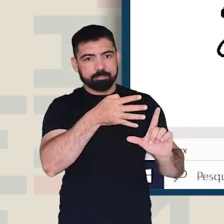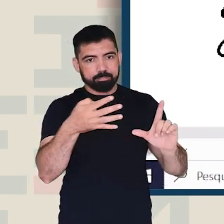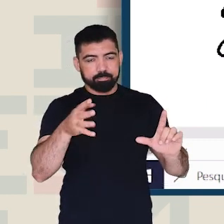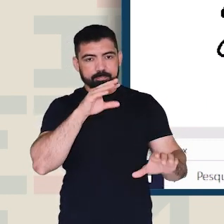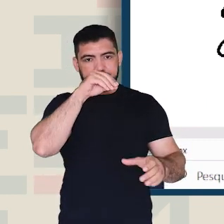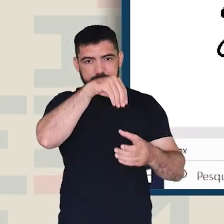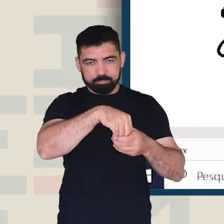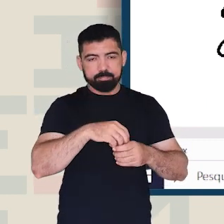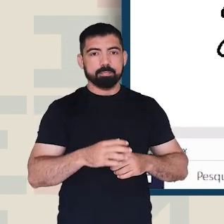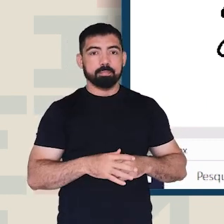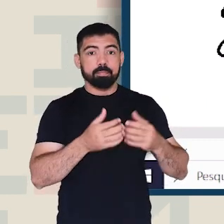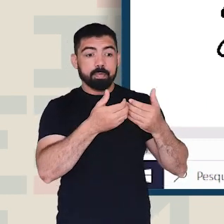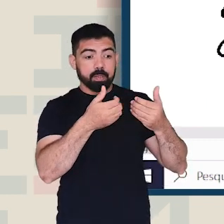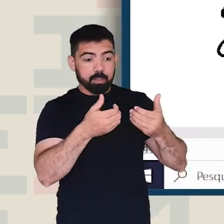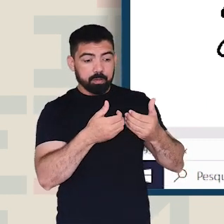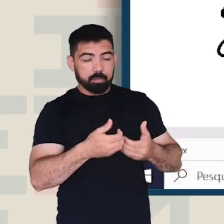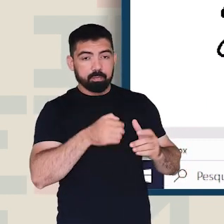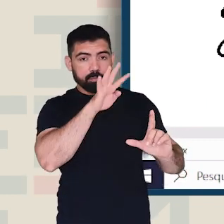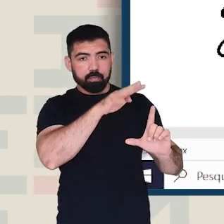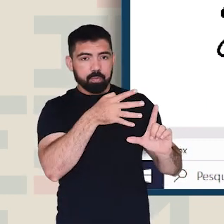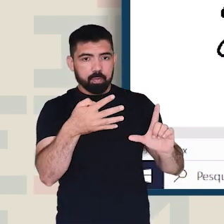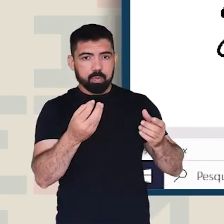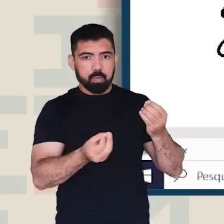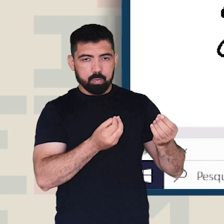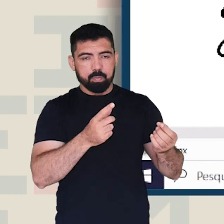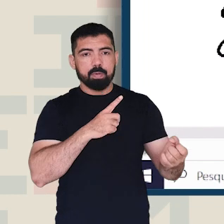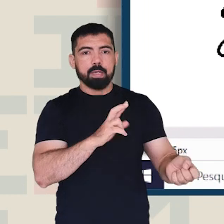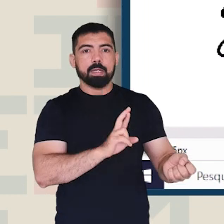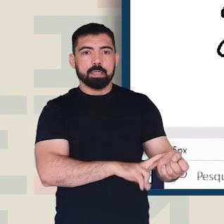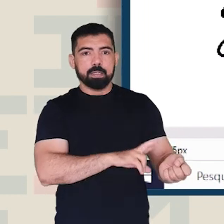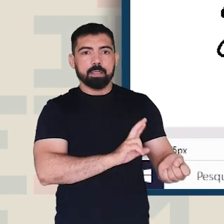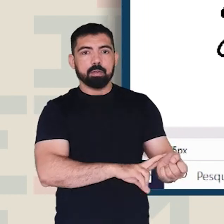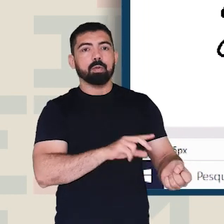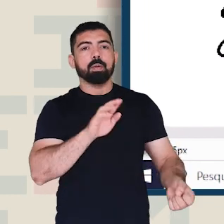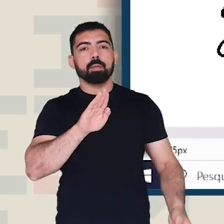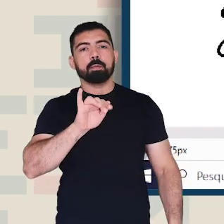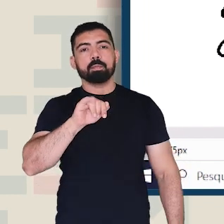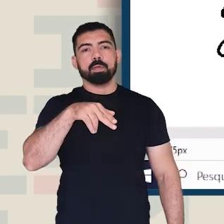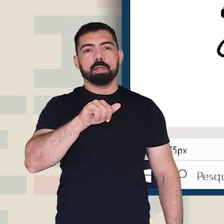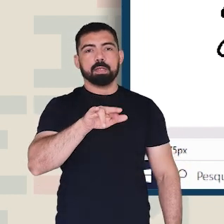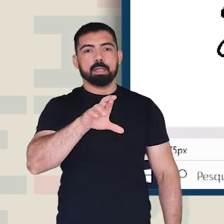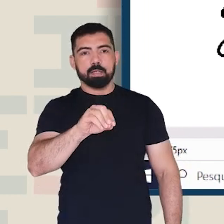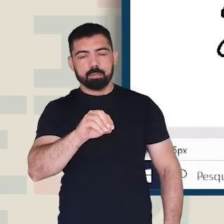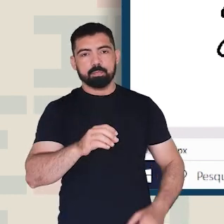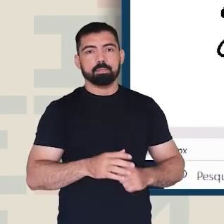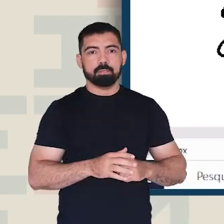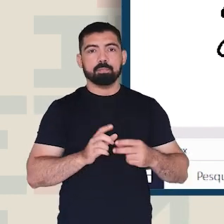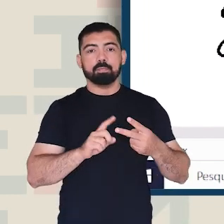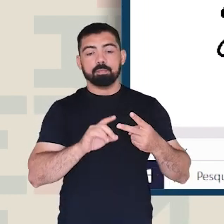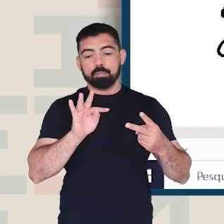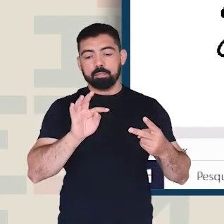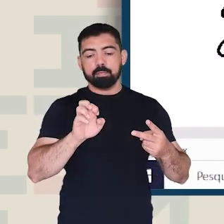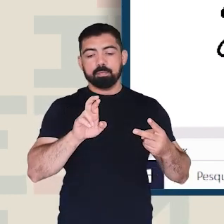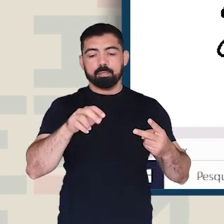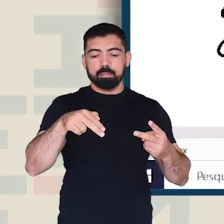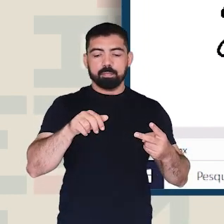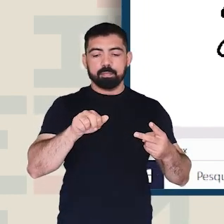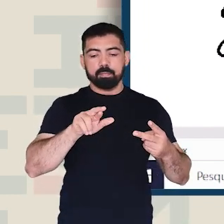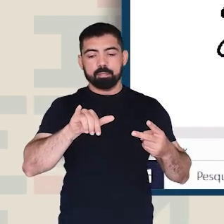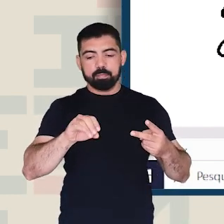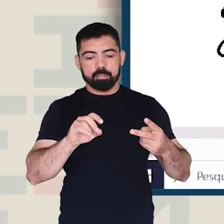ok? Então eu dividi a tabela, ritmos que são binários, ritmos que são ternários e ritmos que são